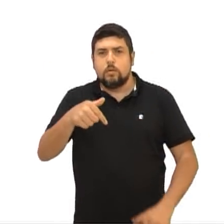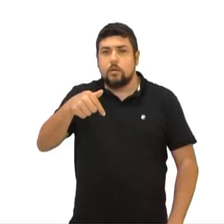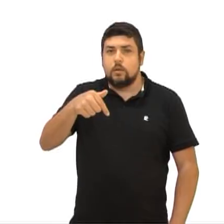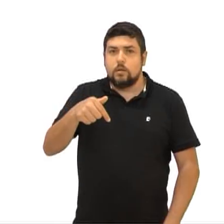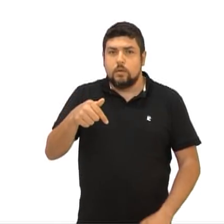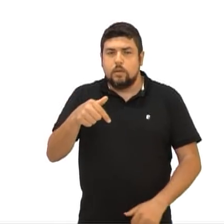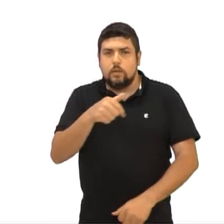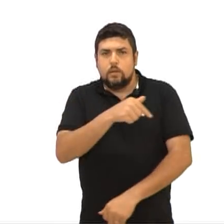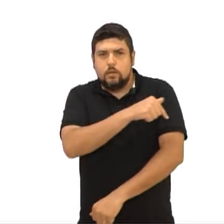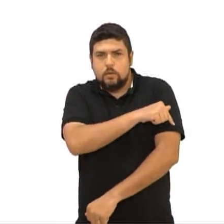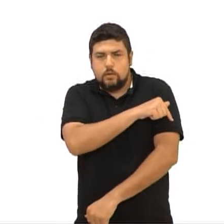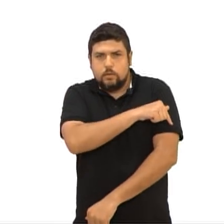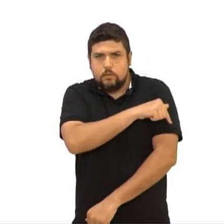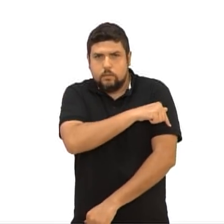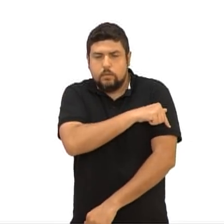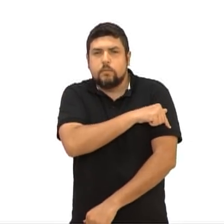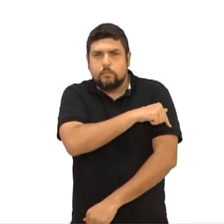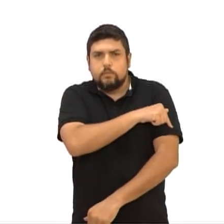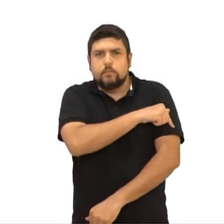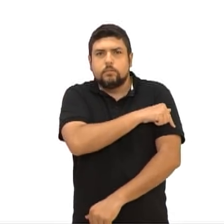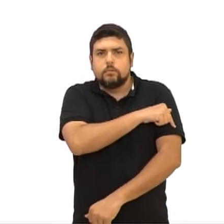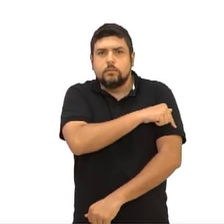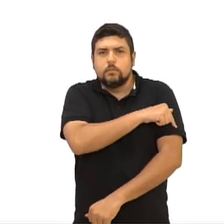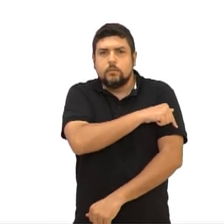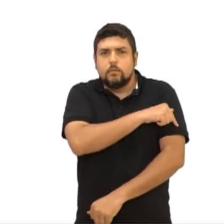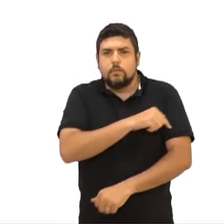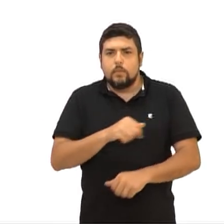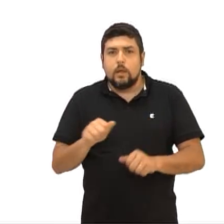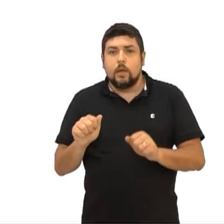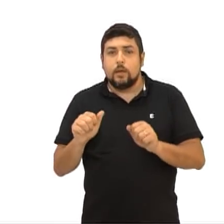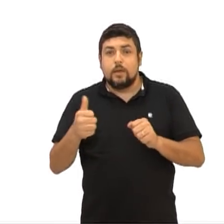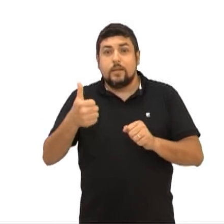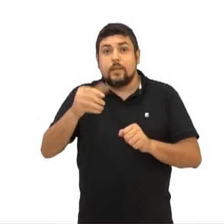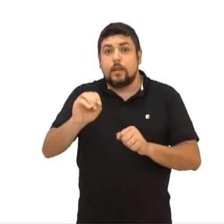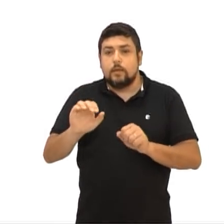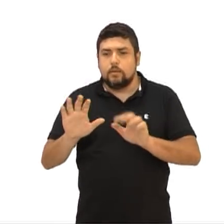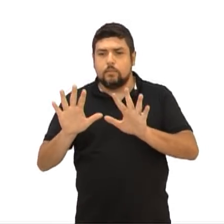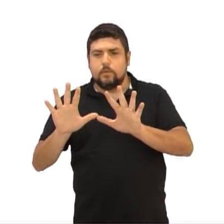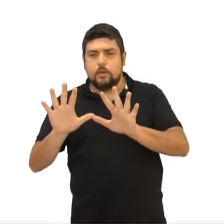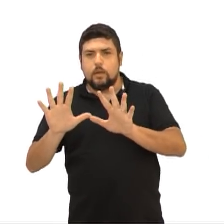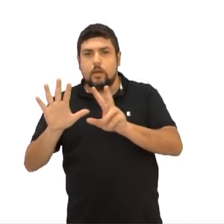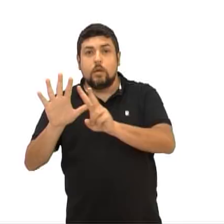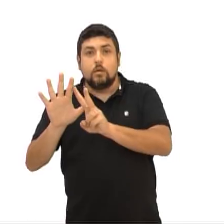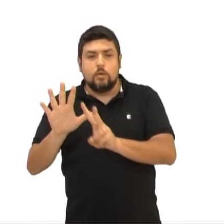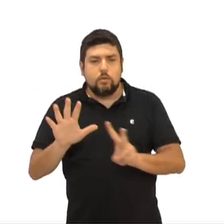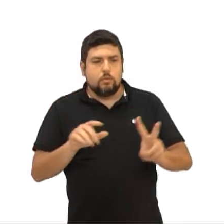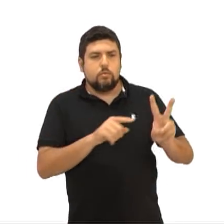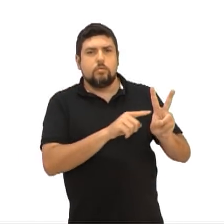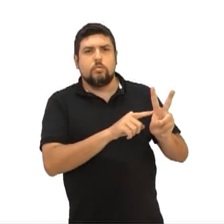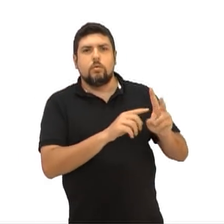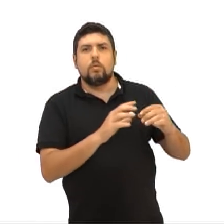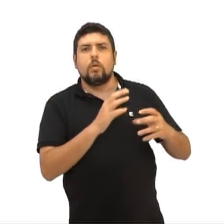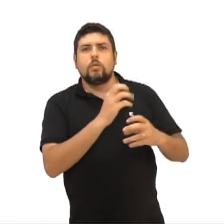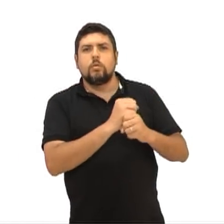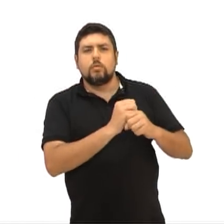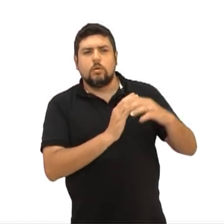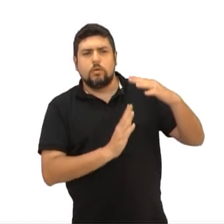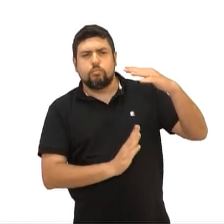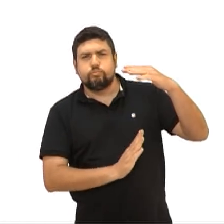de 7º ano, 2 em cada 10 alunos obtiveram nota máxima na prova de matemática.